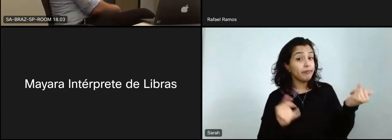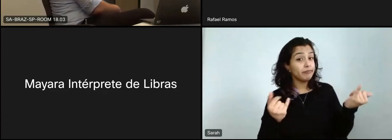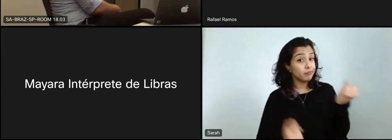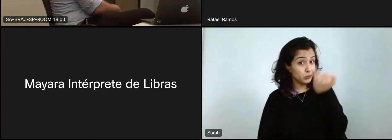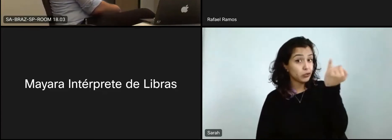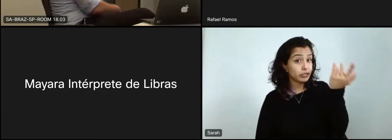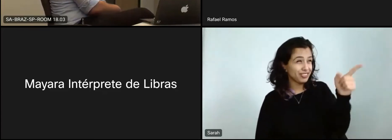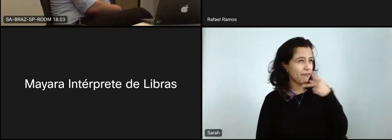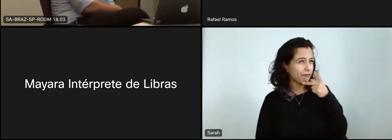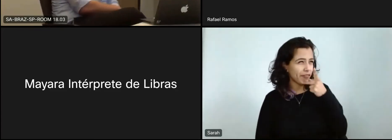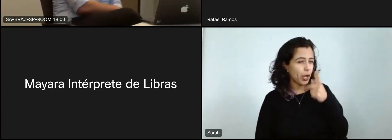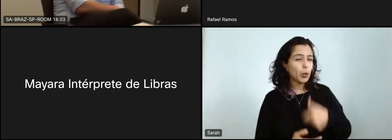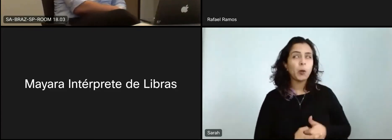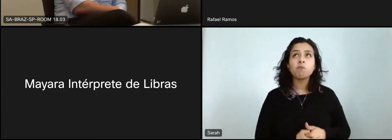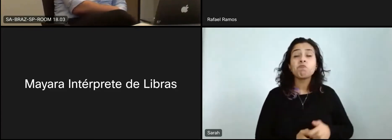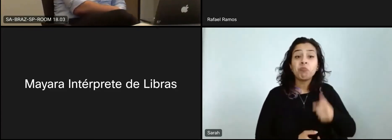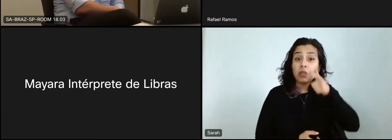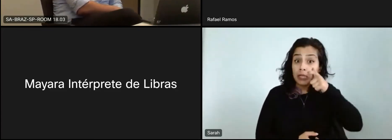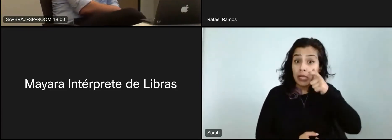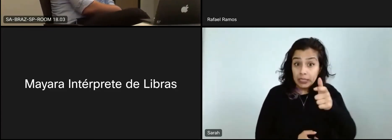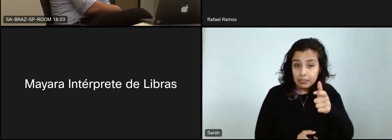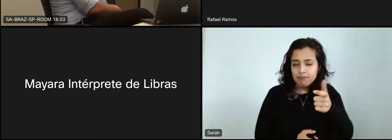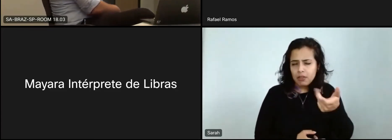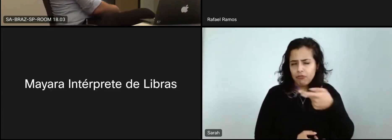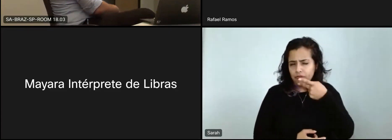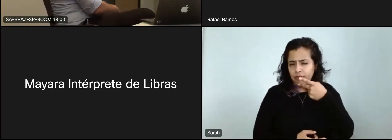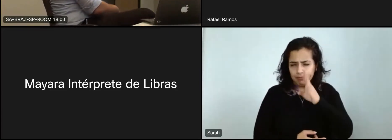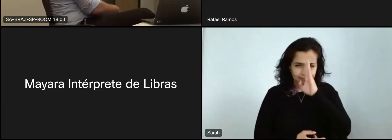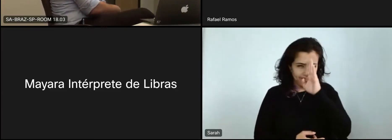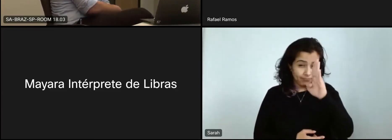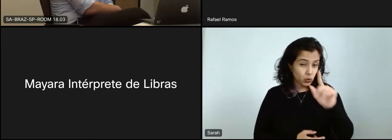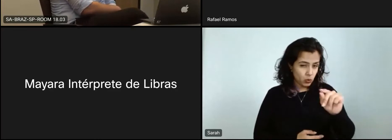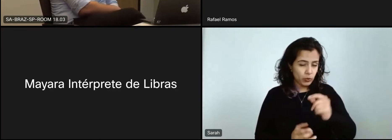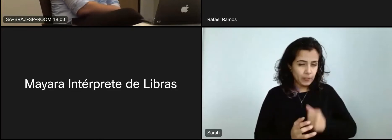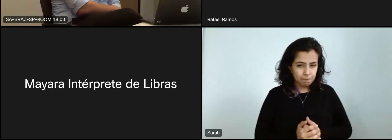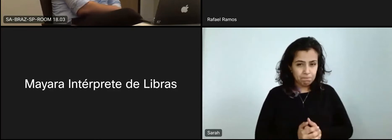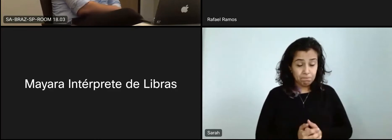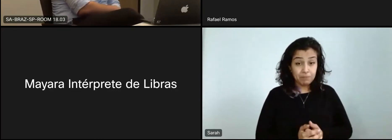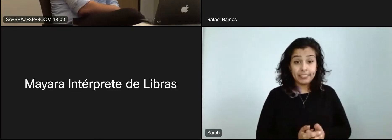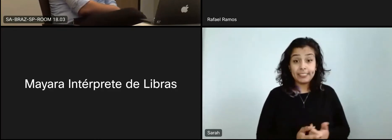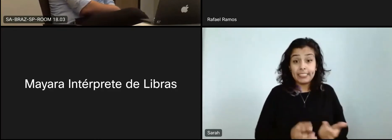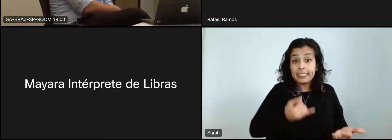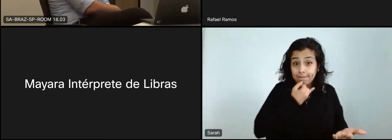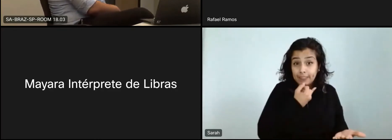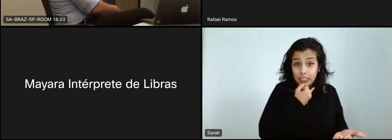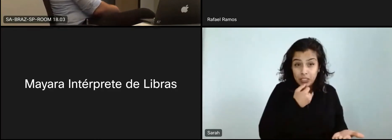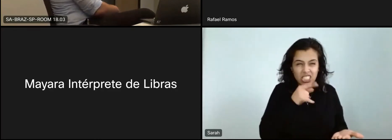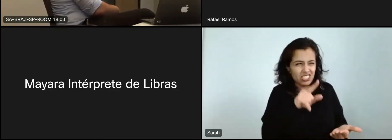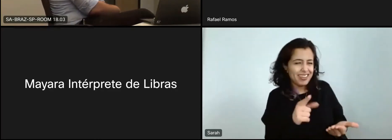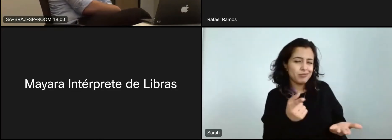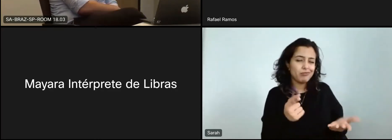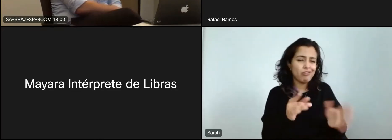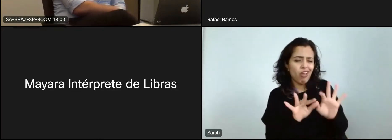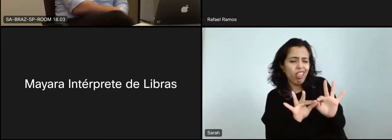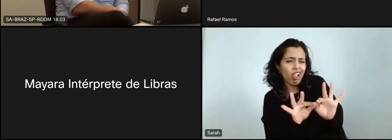fala, é interessante a gente destacar aqui que esse tipo de situação, infelizmente, as microagressões, os